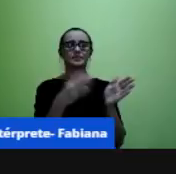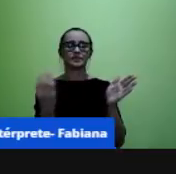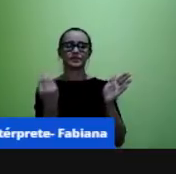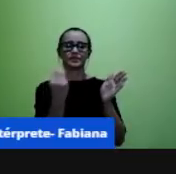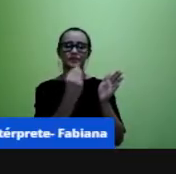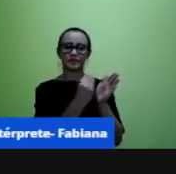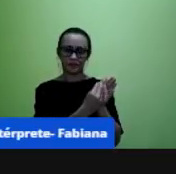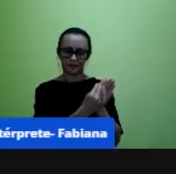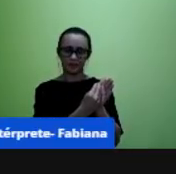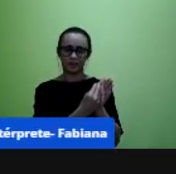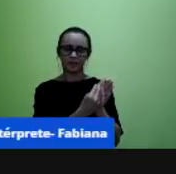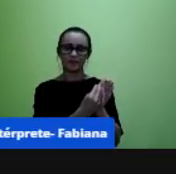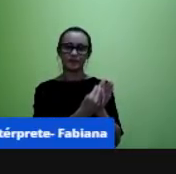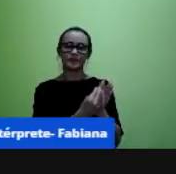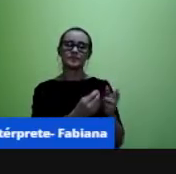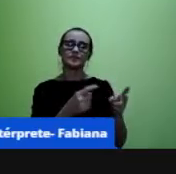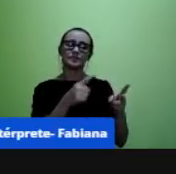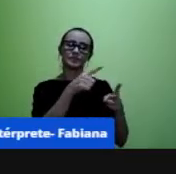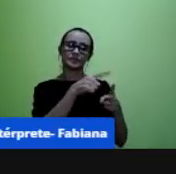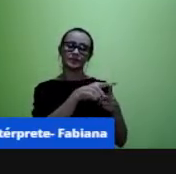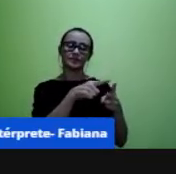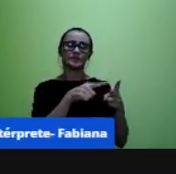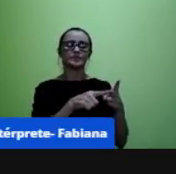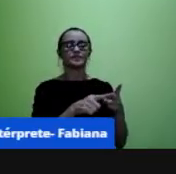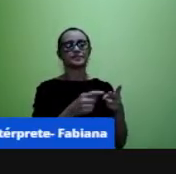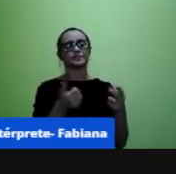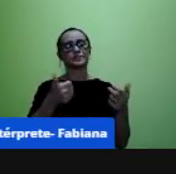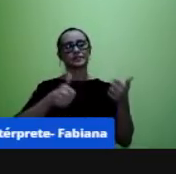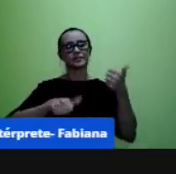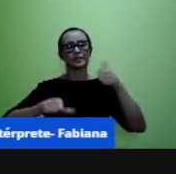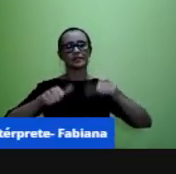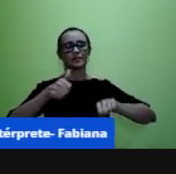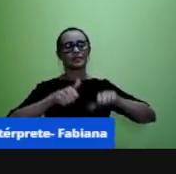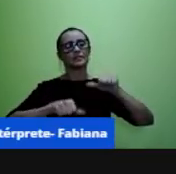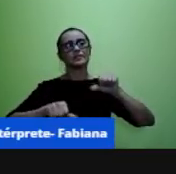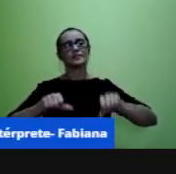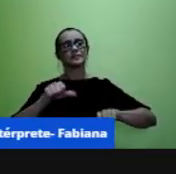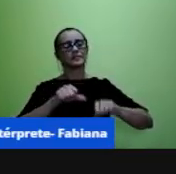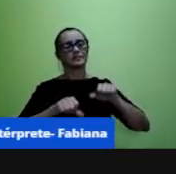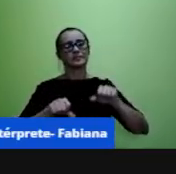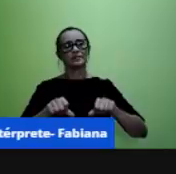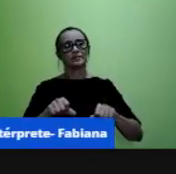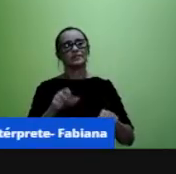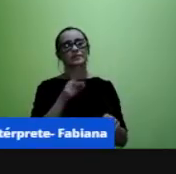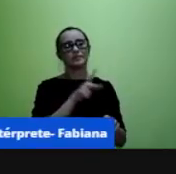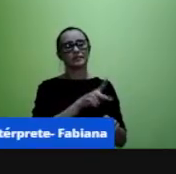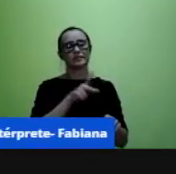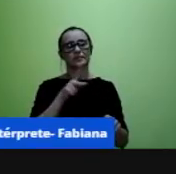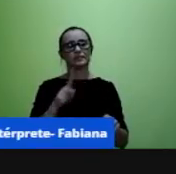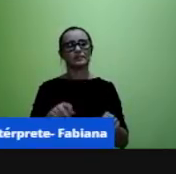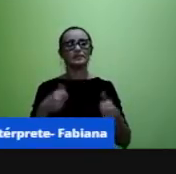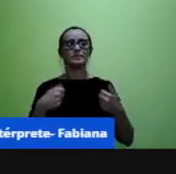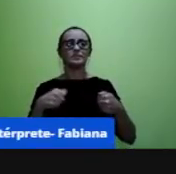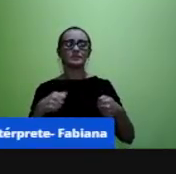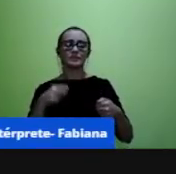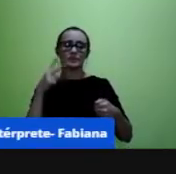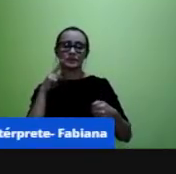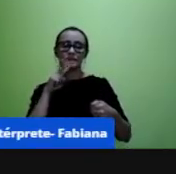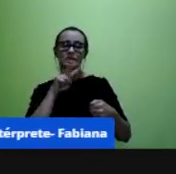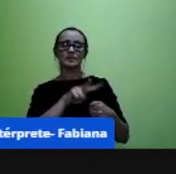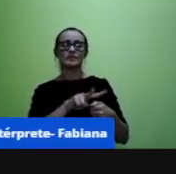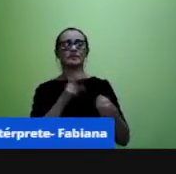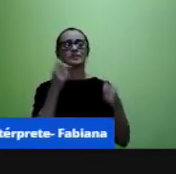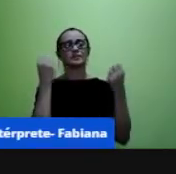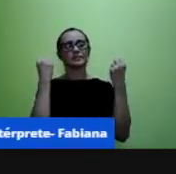duas situações de avaliação que a gente tem que estar observando, né, dentro da educação física.